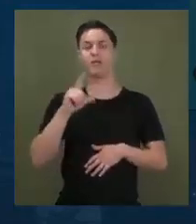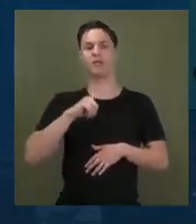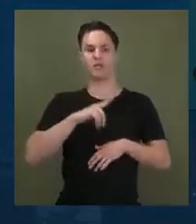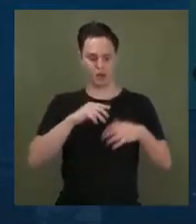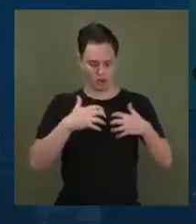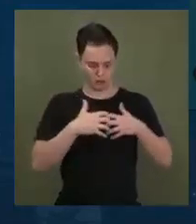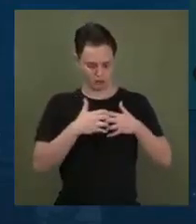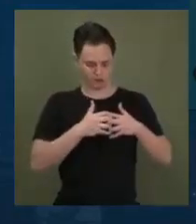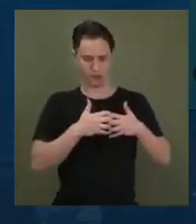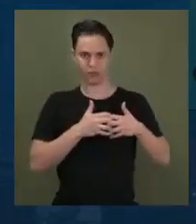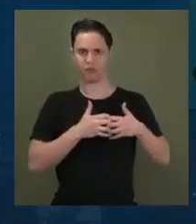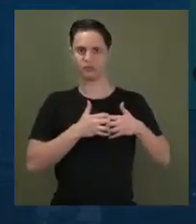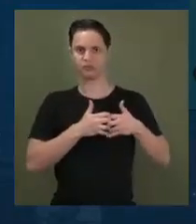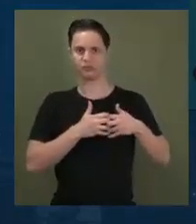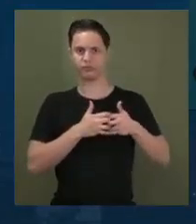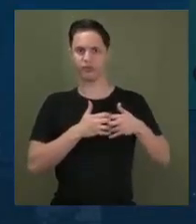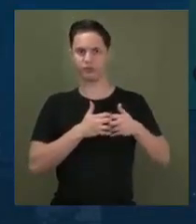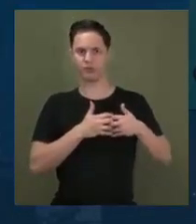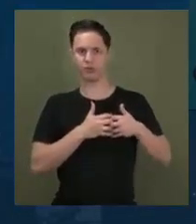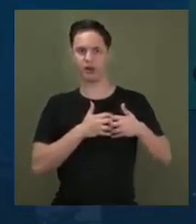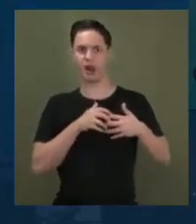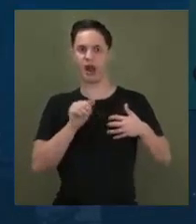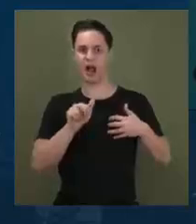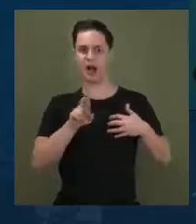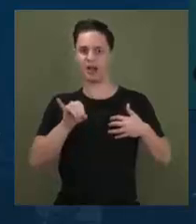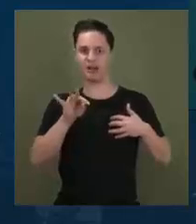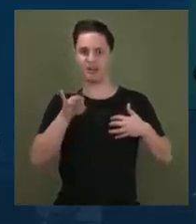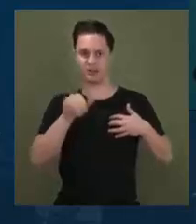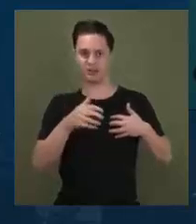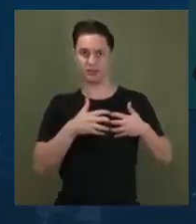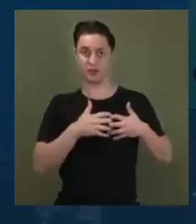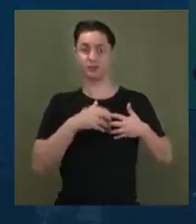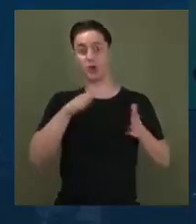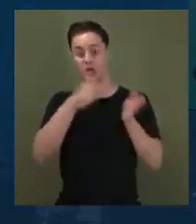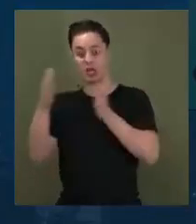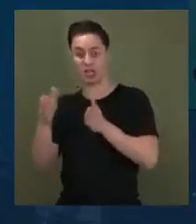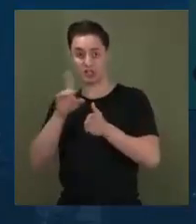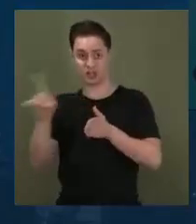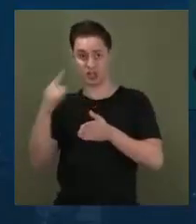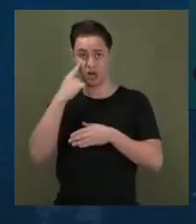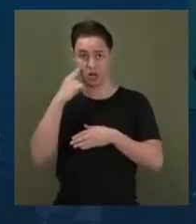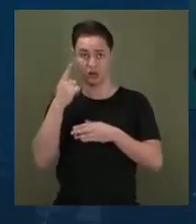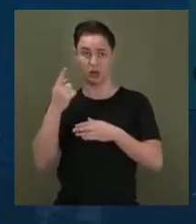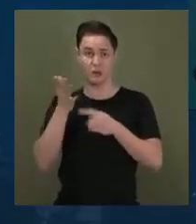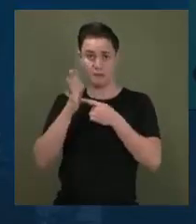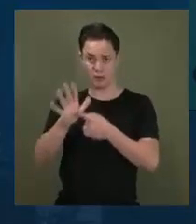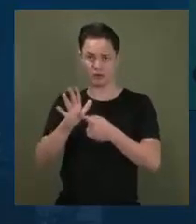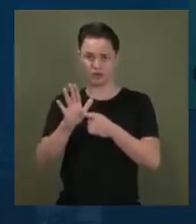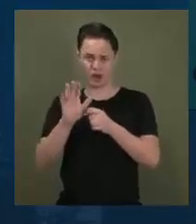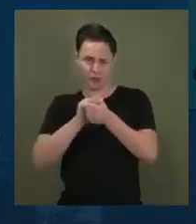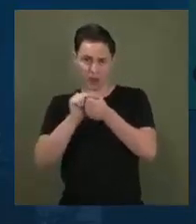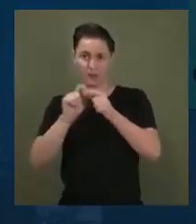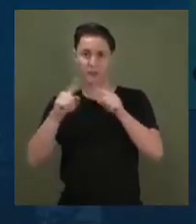de arritmia. A direita mostra um eletro com ritmo normal, e depois está meio apagado, mas dá para ver